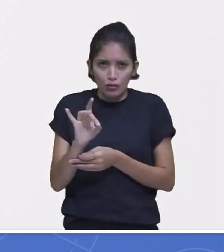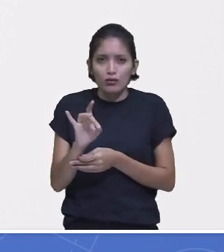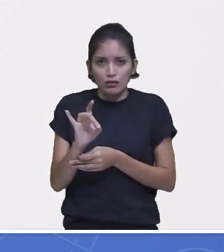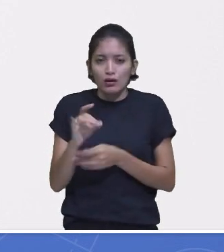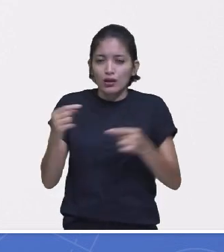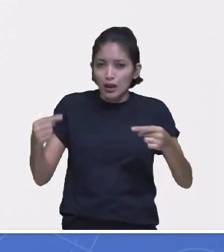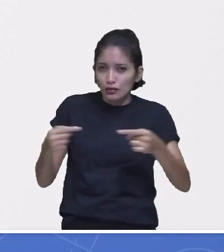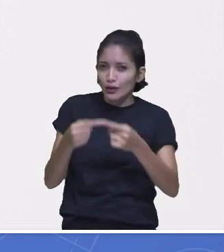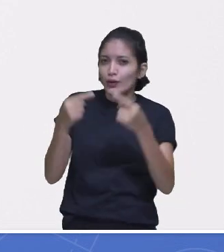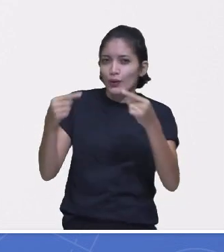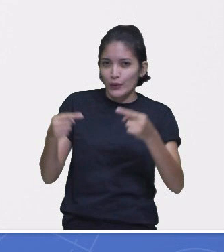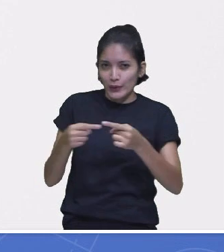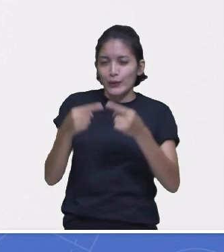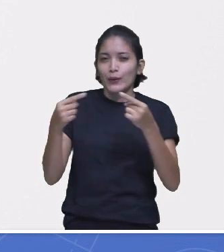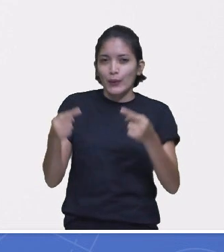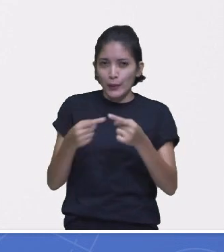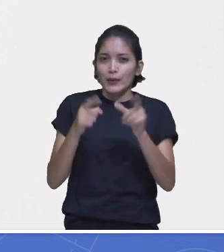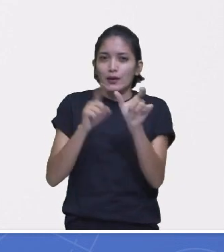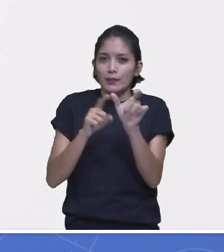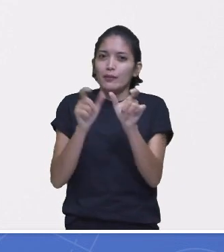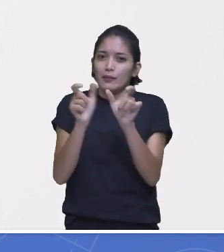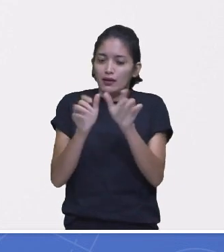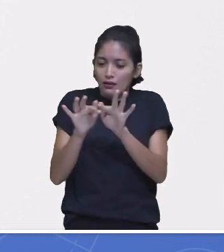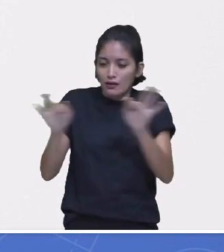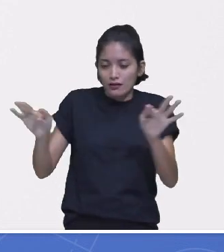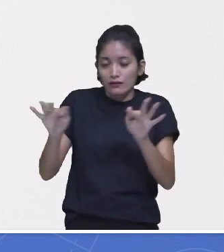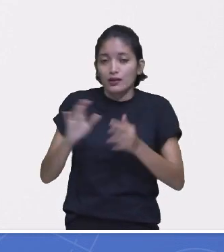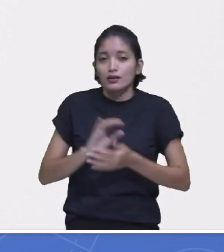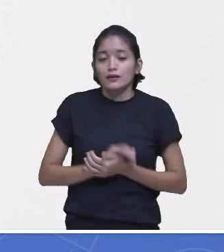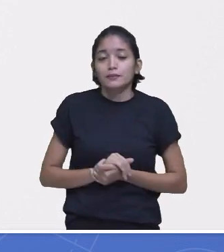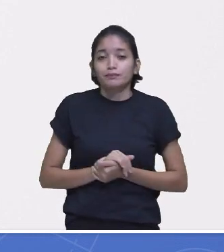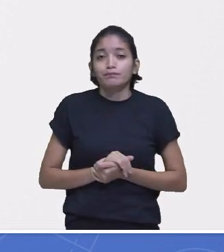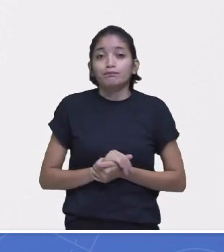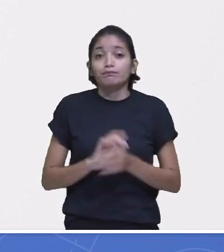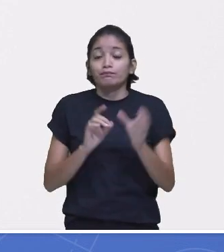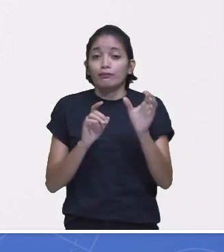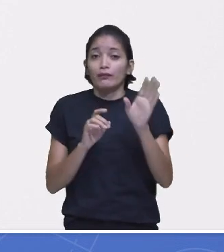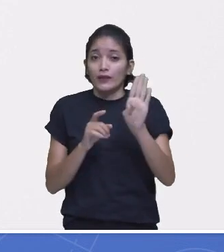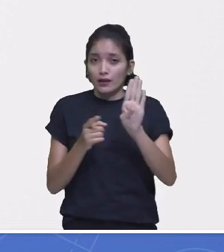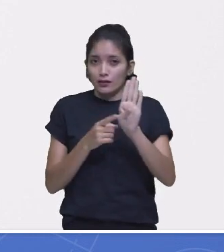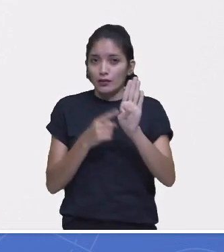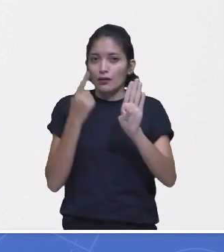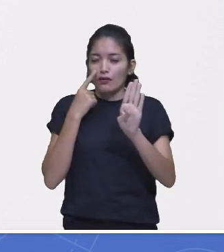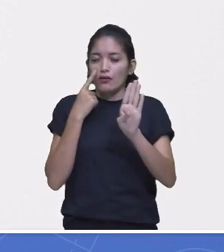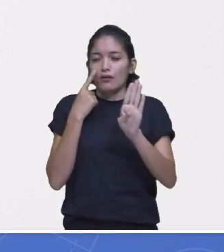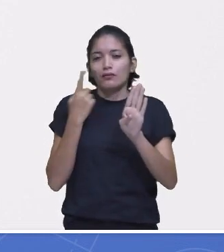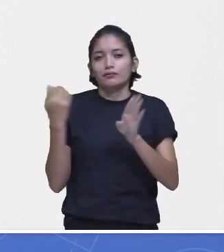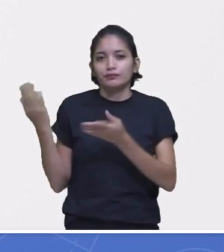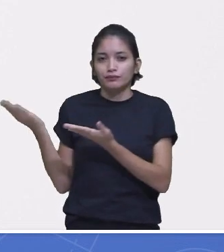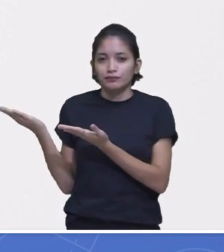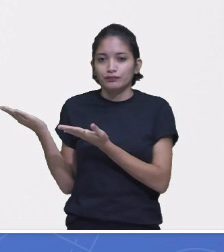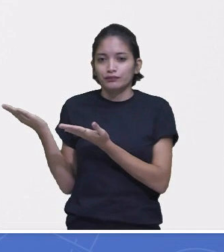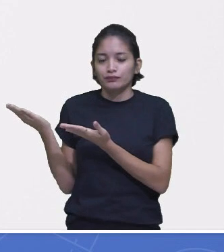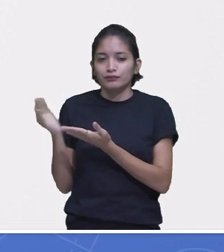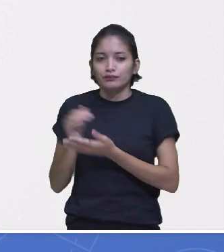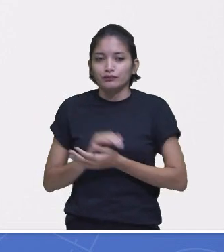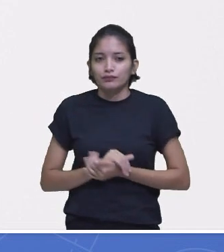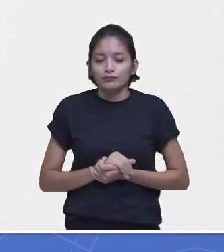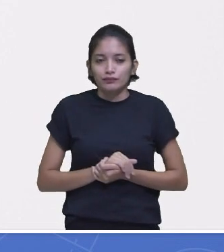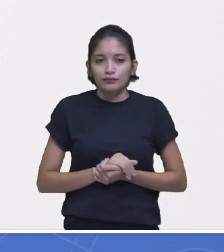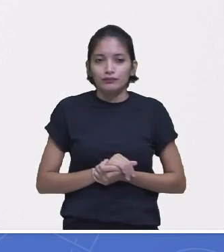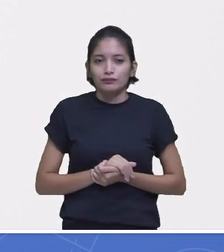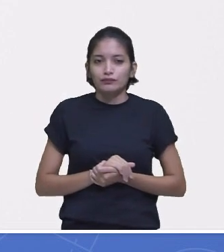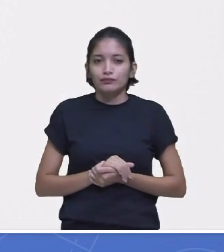verbo, as frases lá. Então, na alternativa B, vamos voltar lá rapidinho na alternativa B, só para a gente ler.